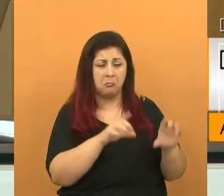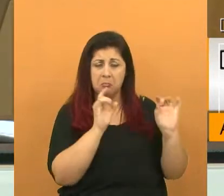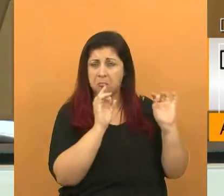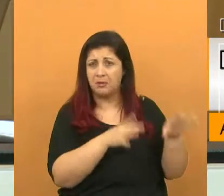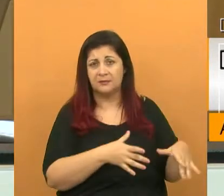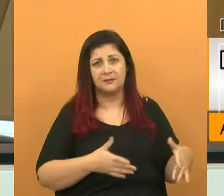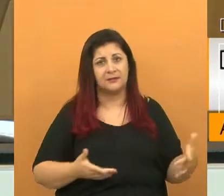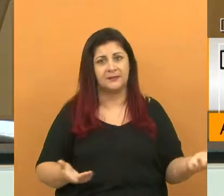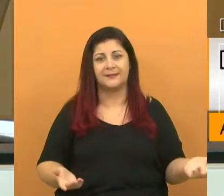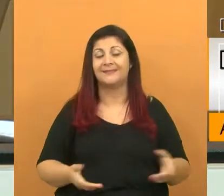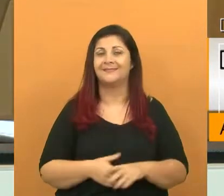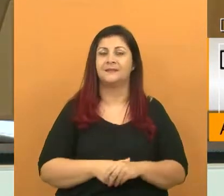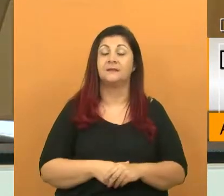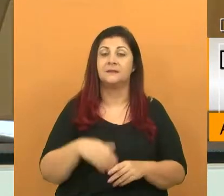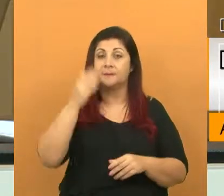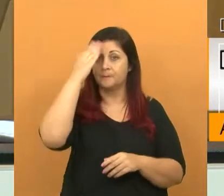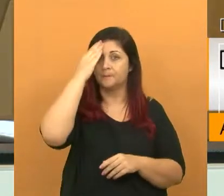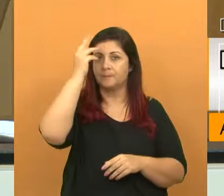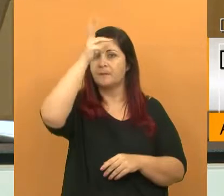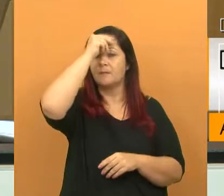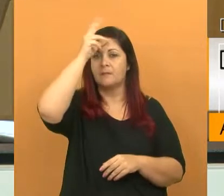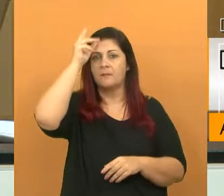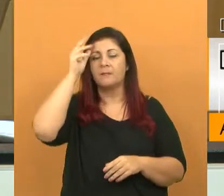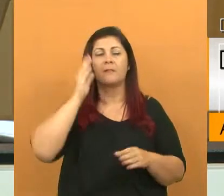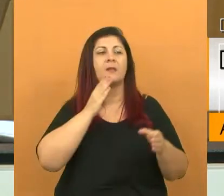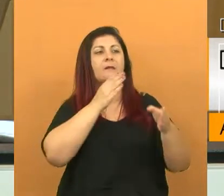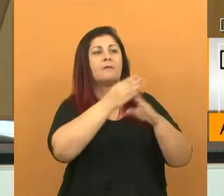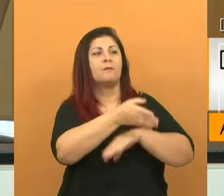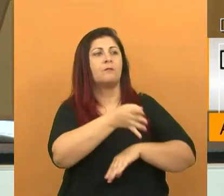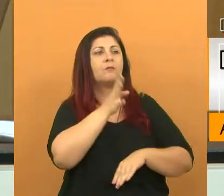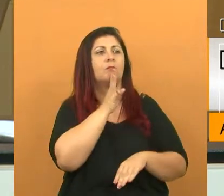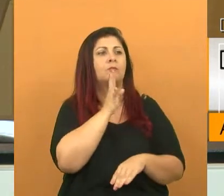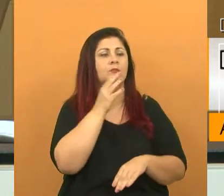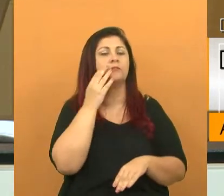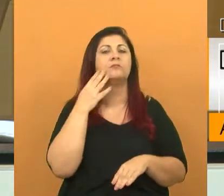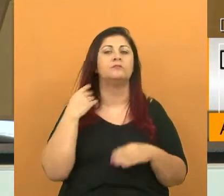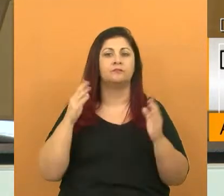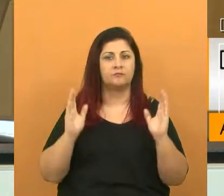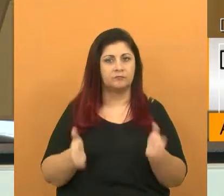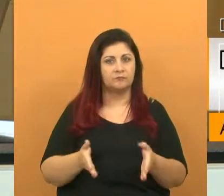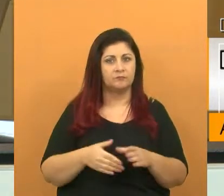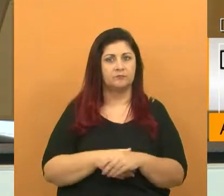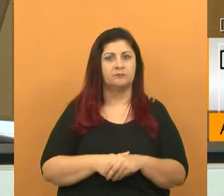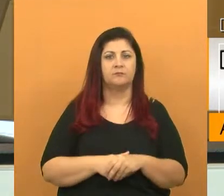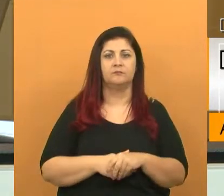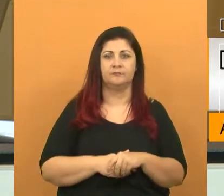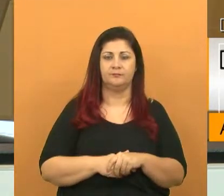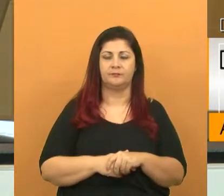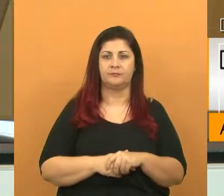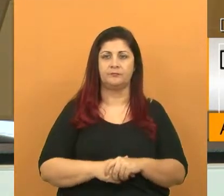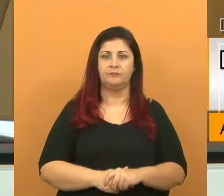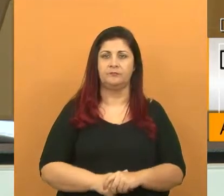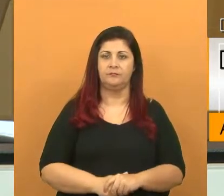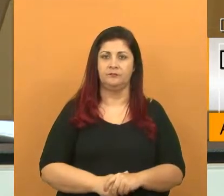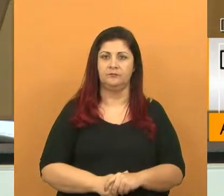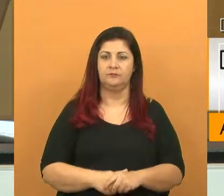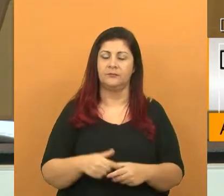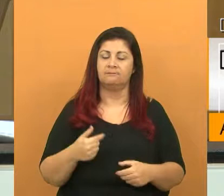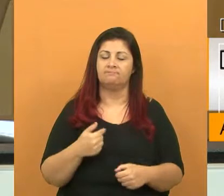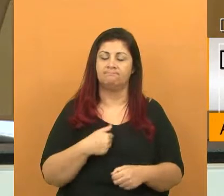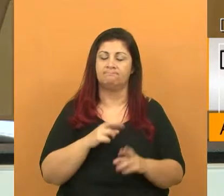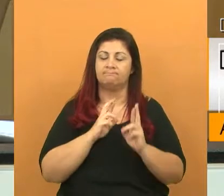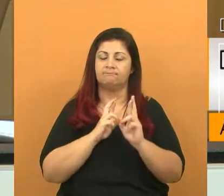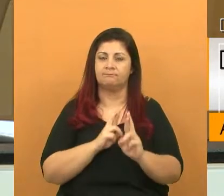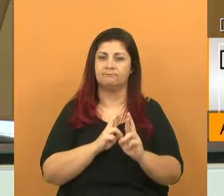o prefeito já foi já conheceu já se comprometeu também a secretaria do meio ambiente então aqui está a esperança